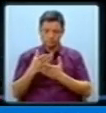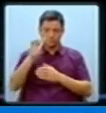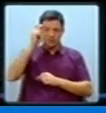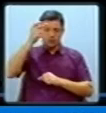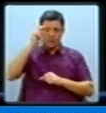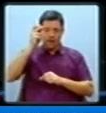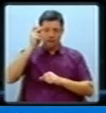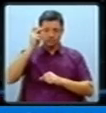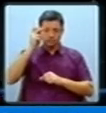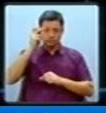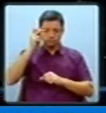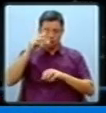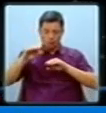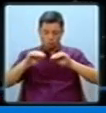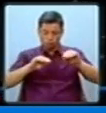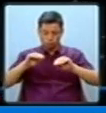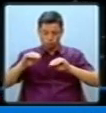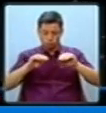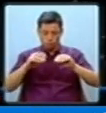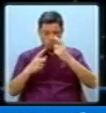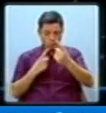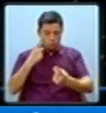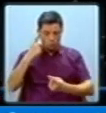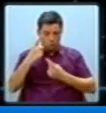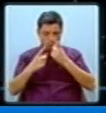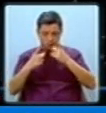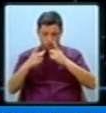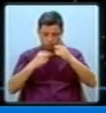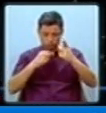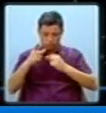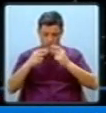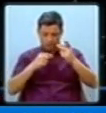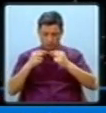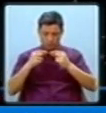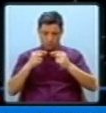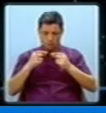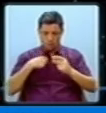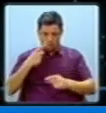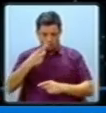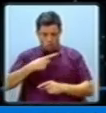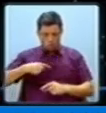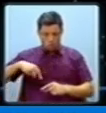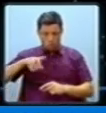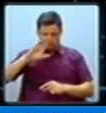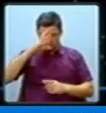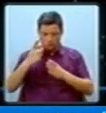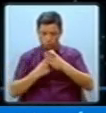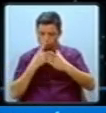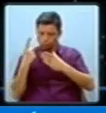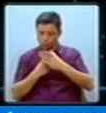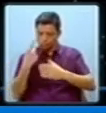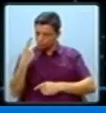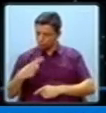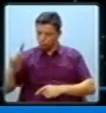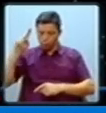há aqui um jogo, um bailado qualquer nestas estrelas. É que nós sabemos que as estrelas geralmente não estão isoladas, como acontece no nosso